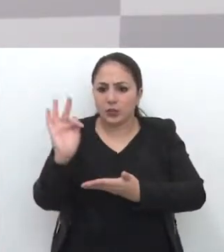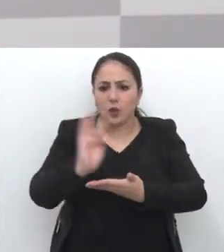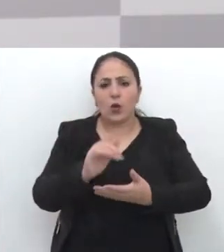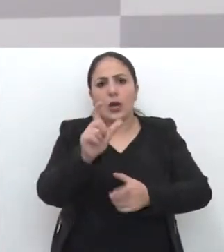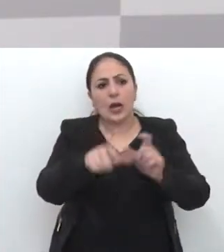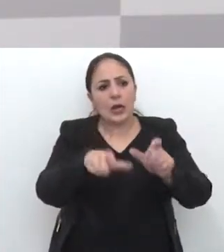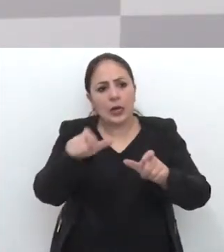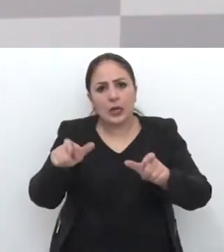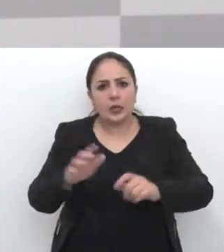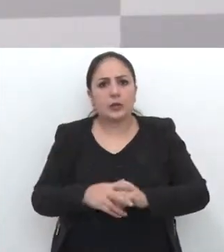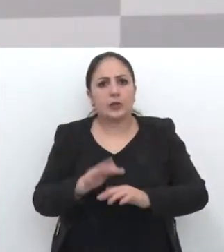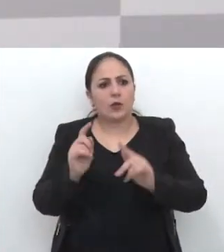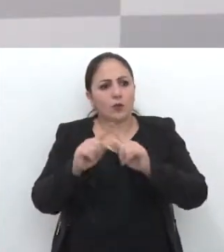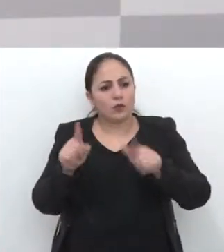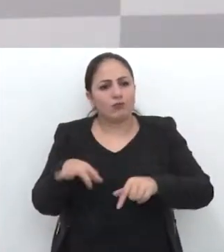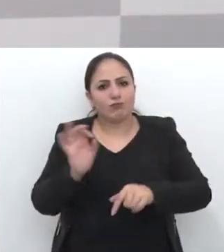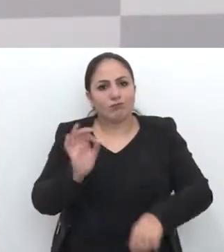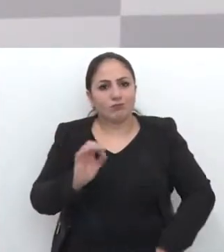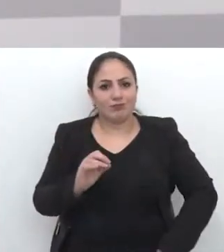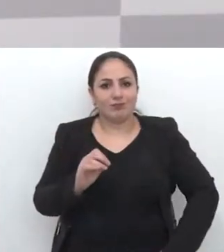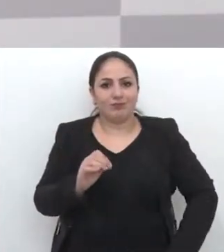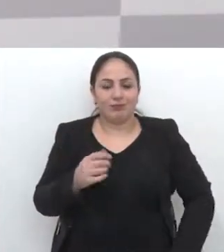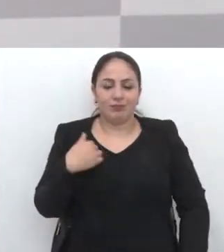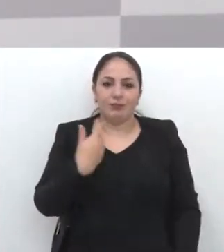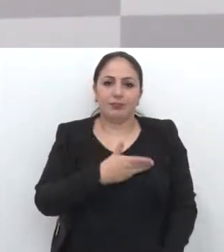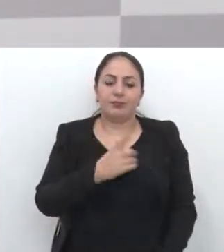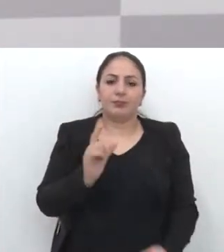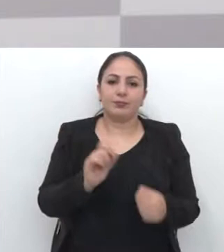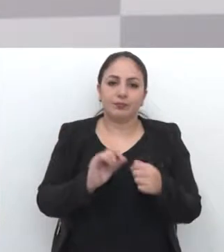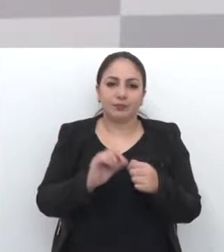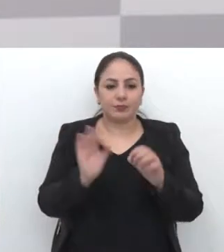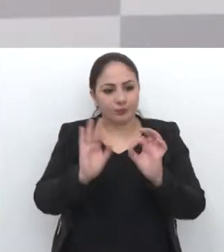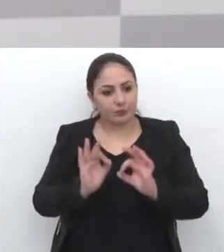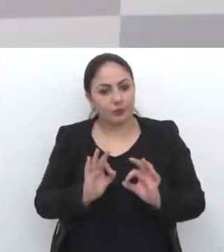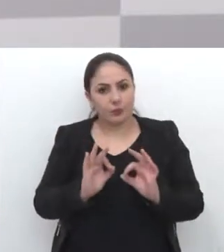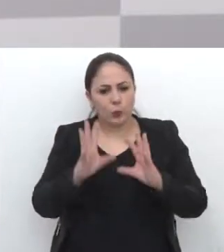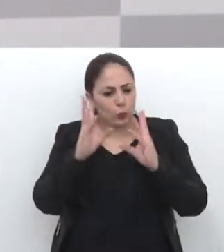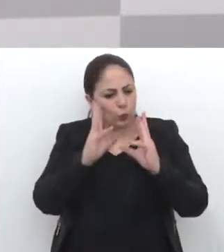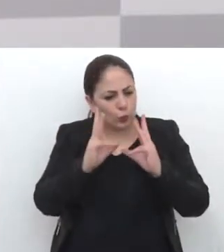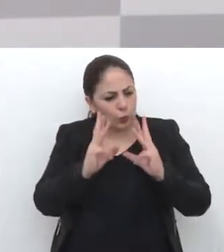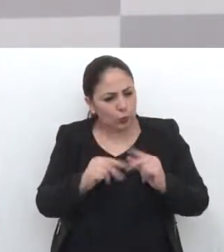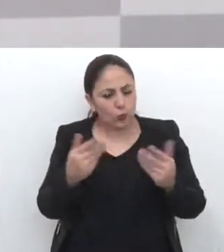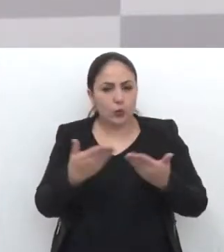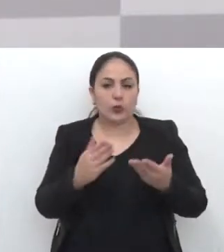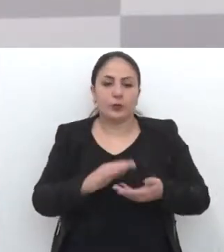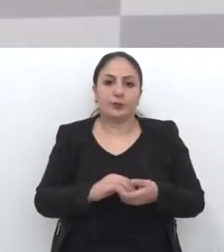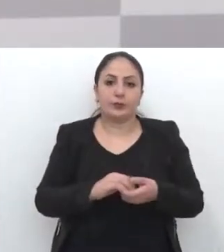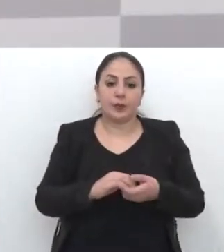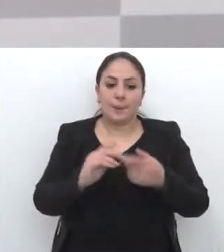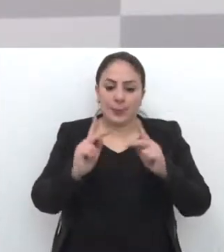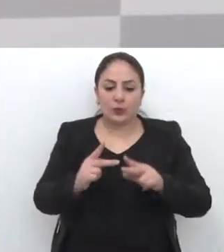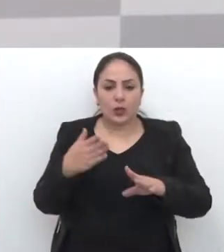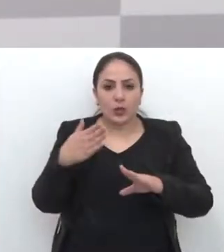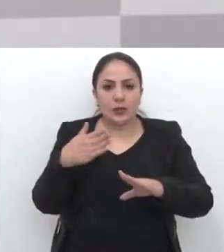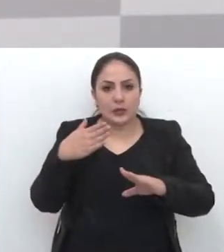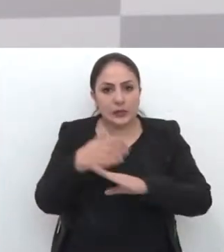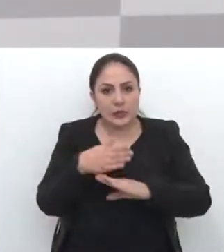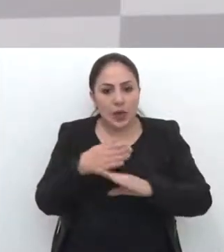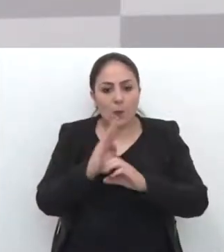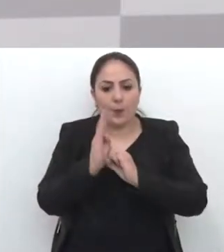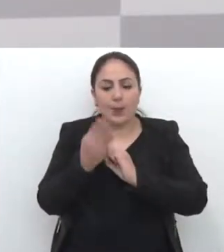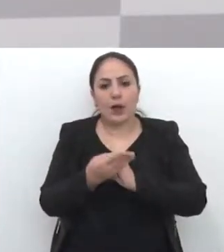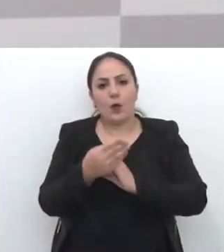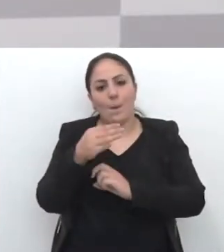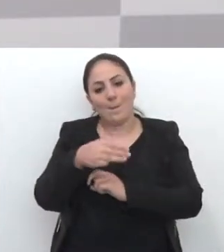a clientes e a funcionários. Então eu fiz o trajeto em loco hoje e pelo projeto, quem quiser